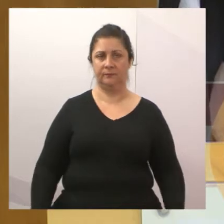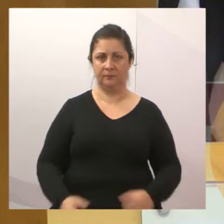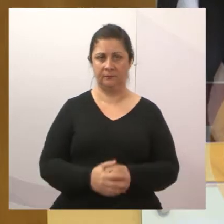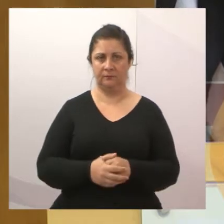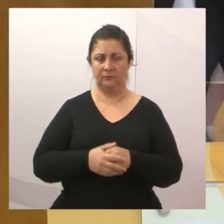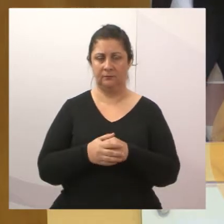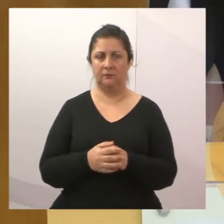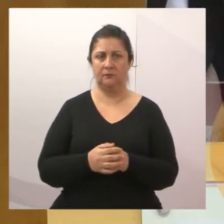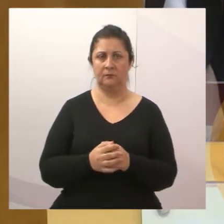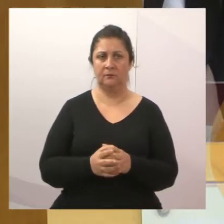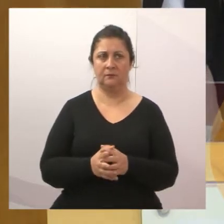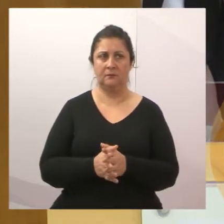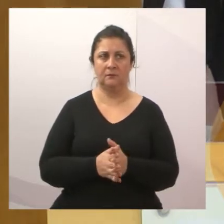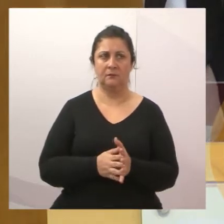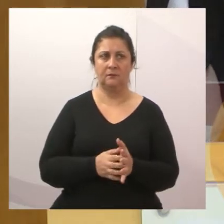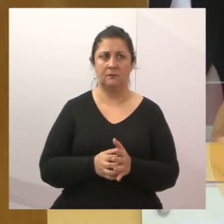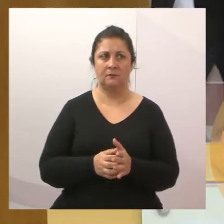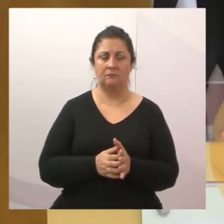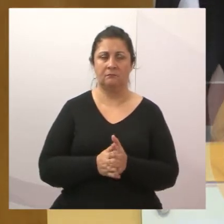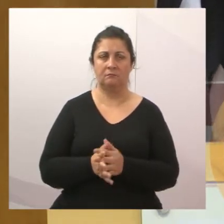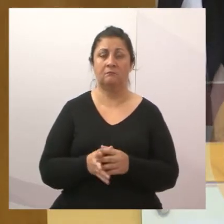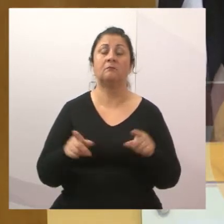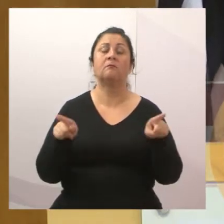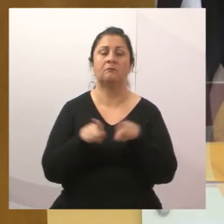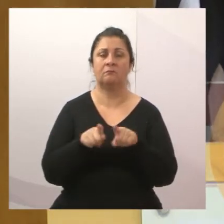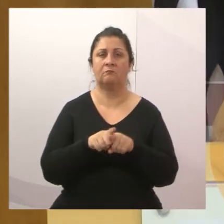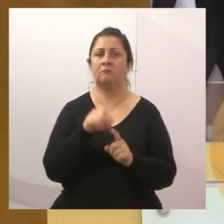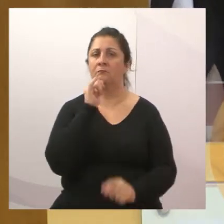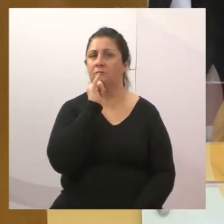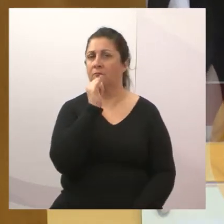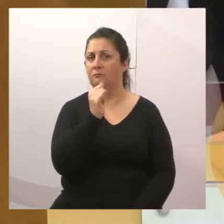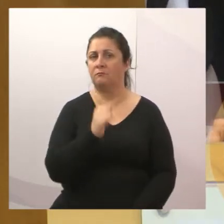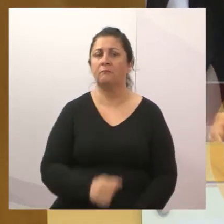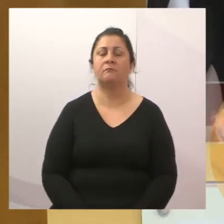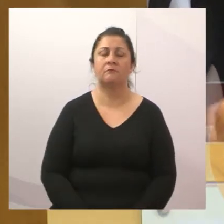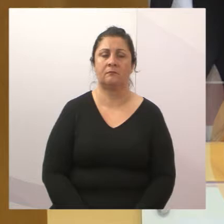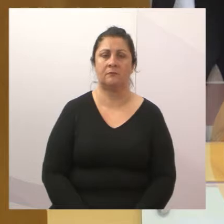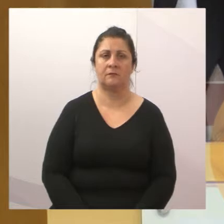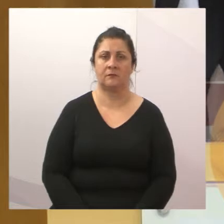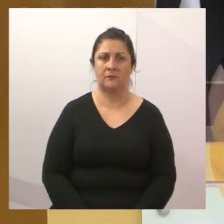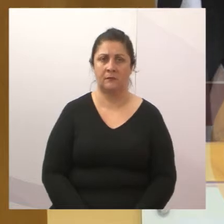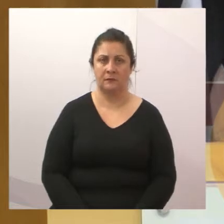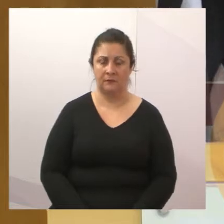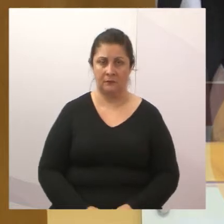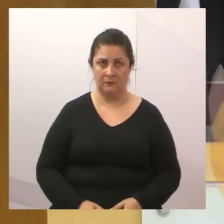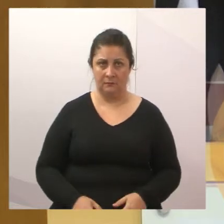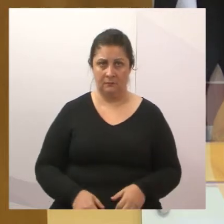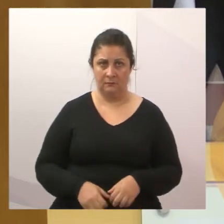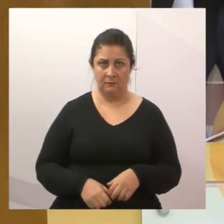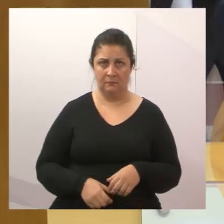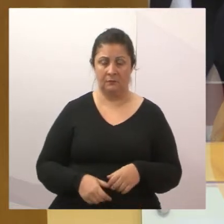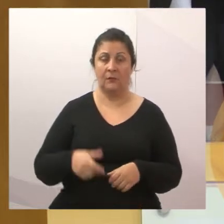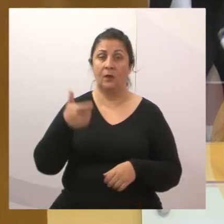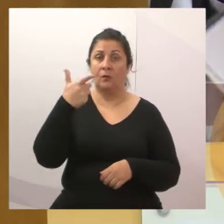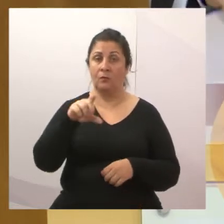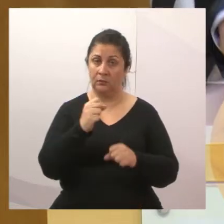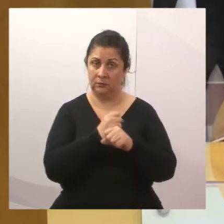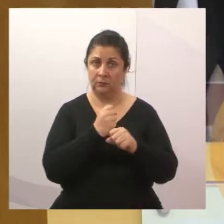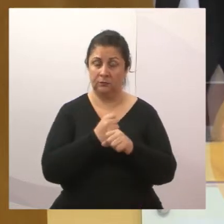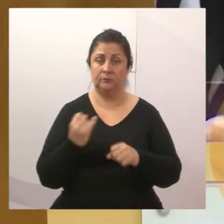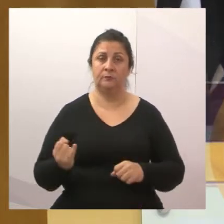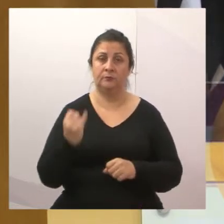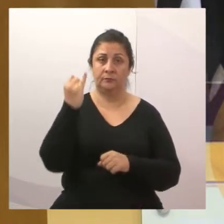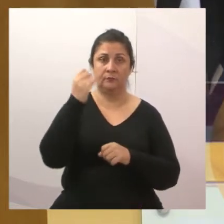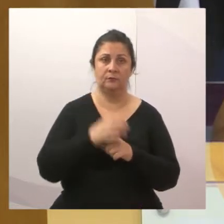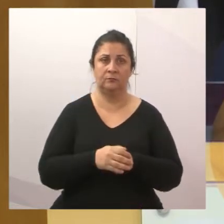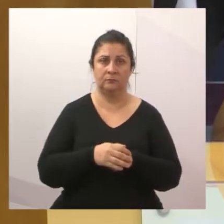do atual prefeito. Quero também dizer que uma outra obra importante, que